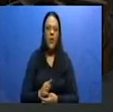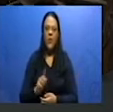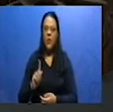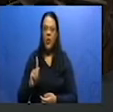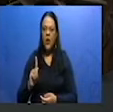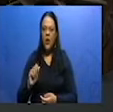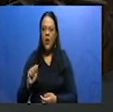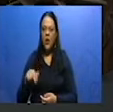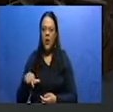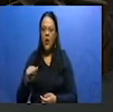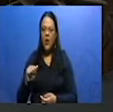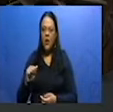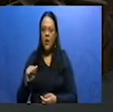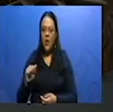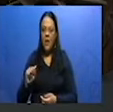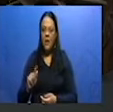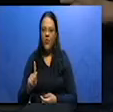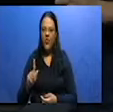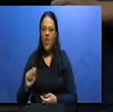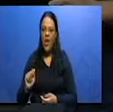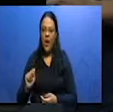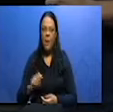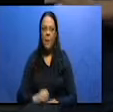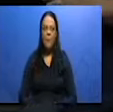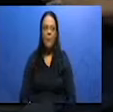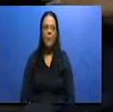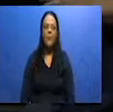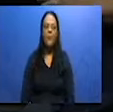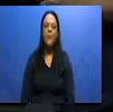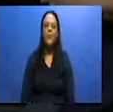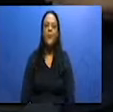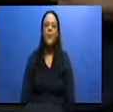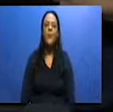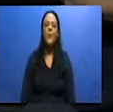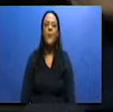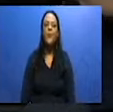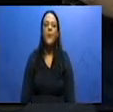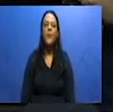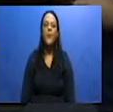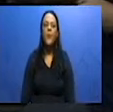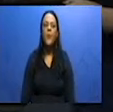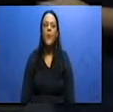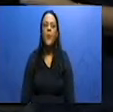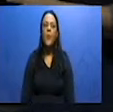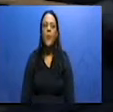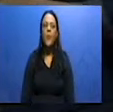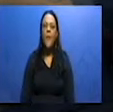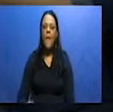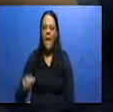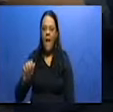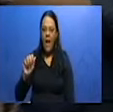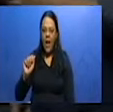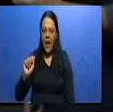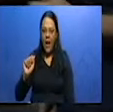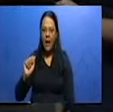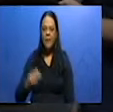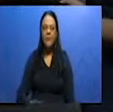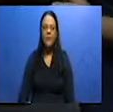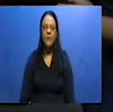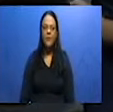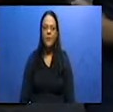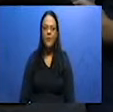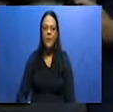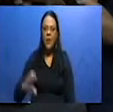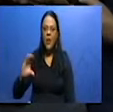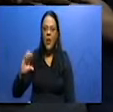Então aqui tem todas essas frases e eu tenho que colocar a letra A quando se relacionar a Congo e a letra B quando se